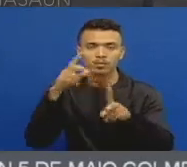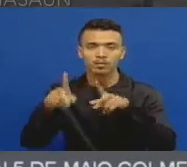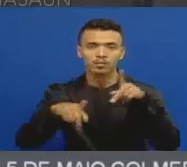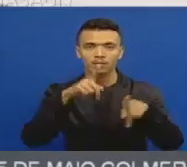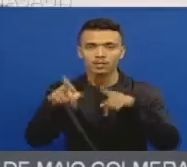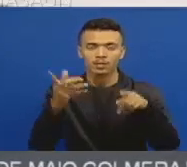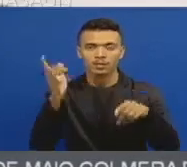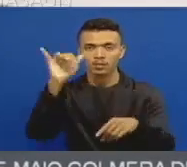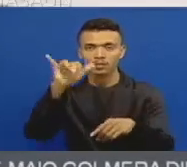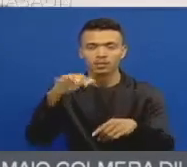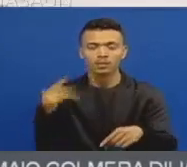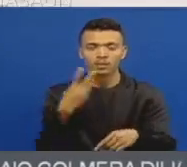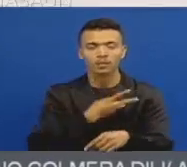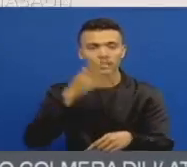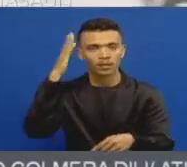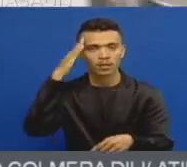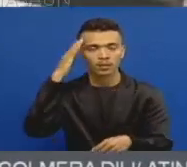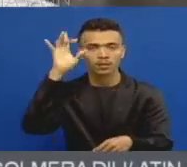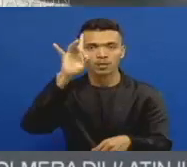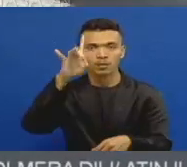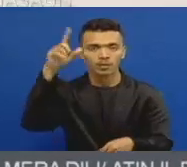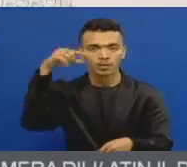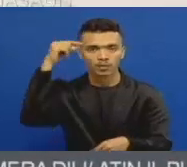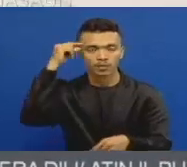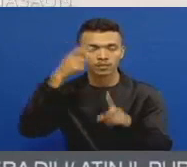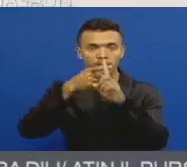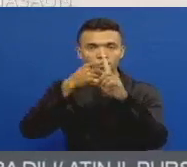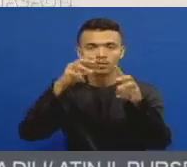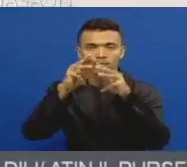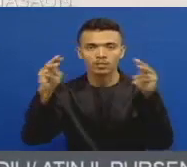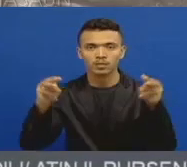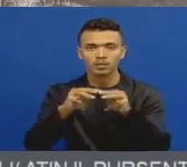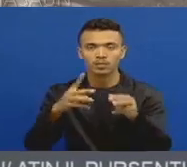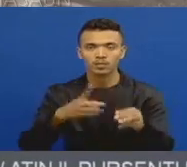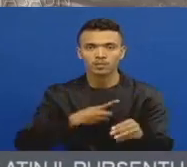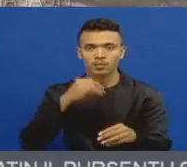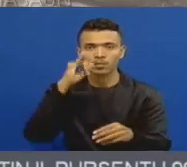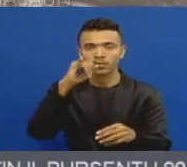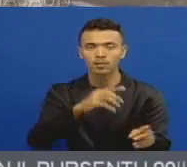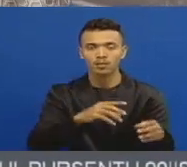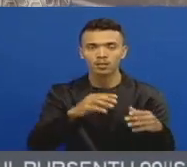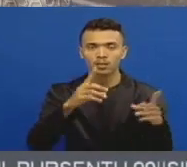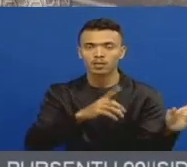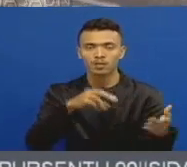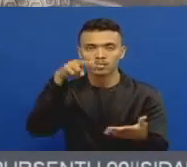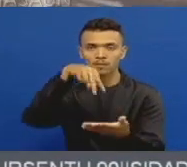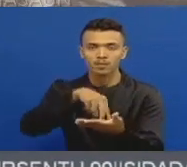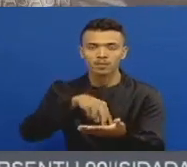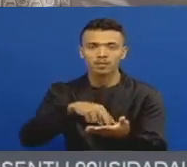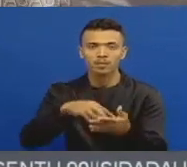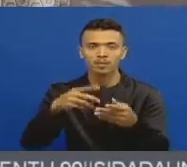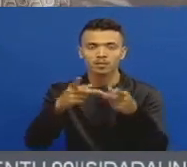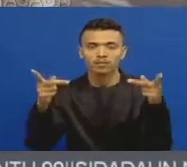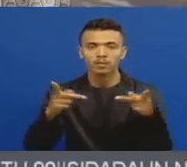sira. E tatene katak antes ne oitavo governo li husi município Dili Hariona construção lixo sanulo